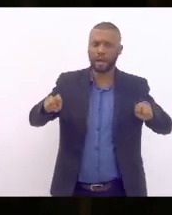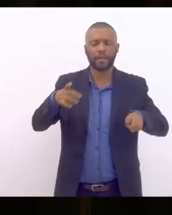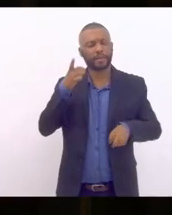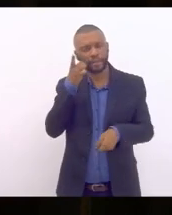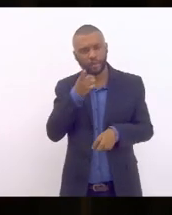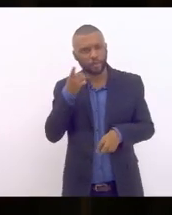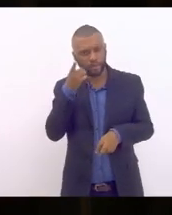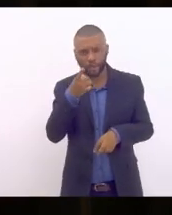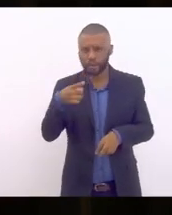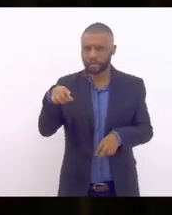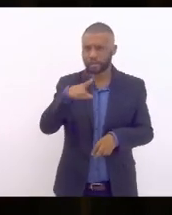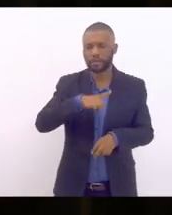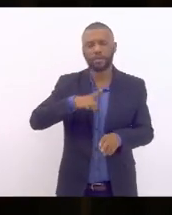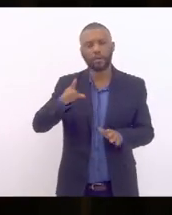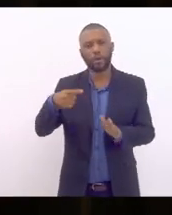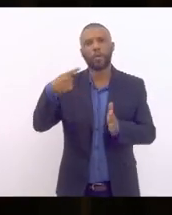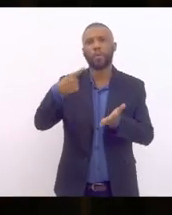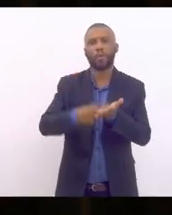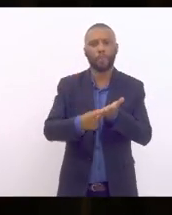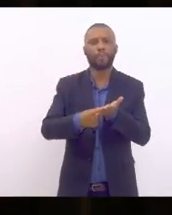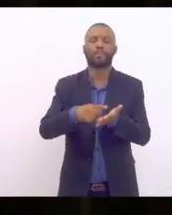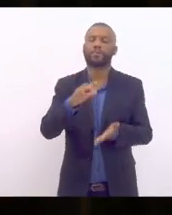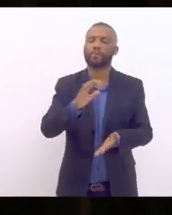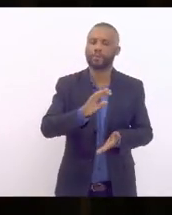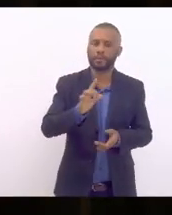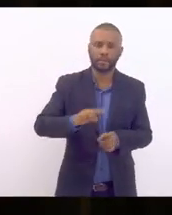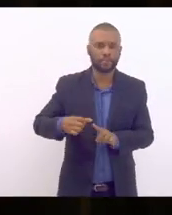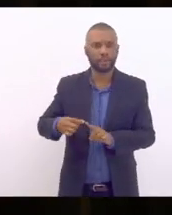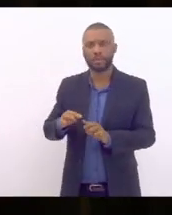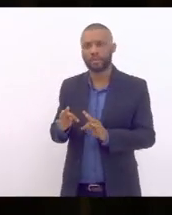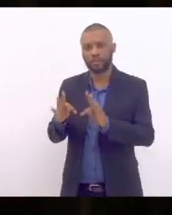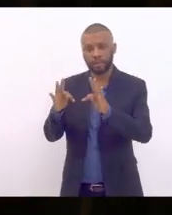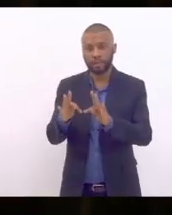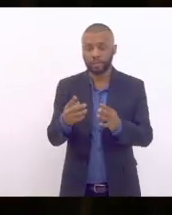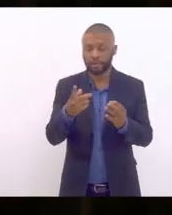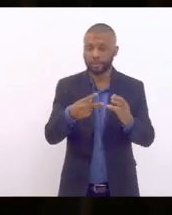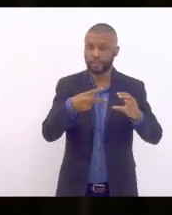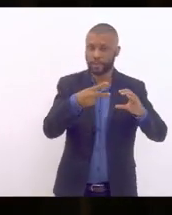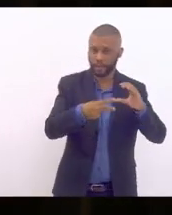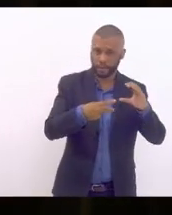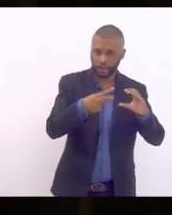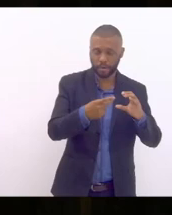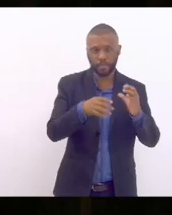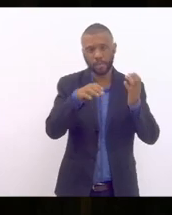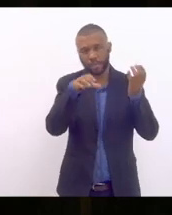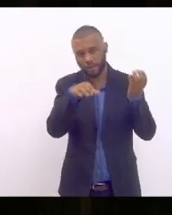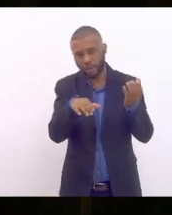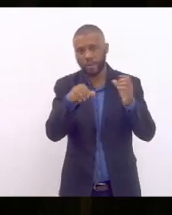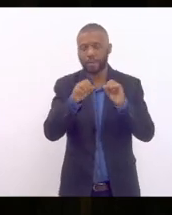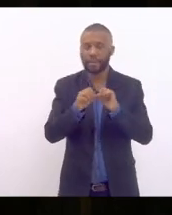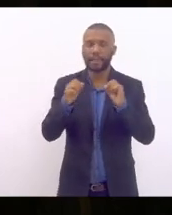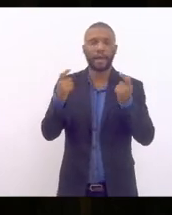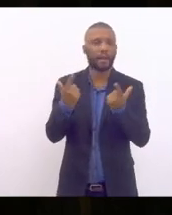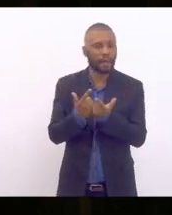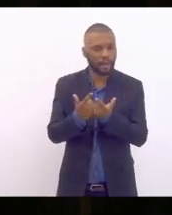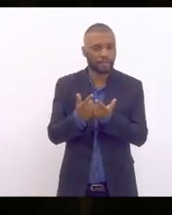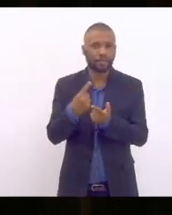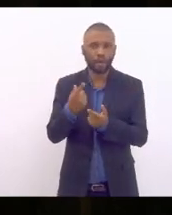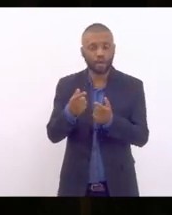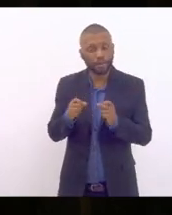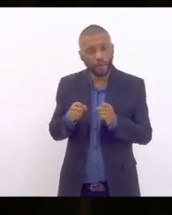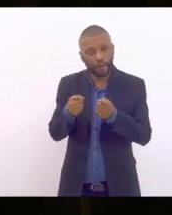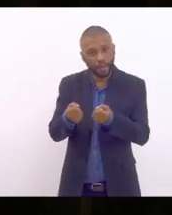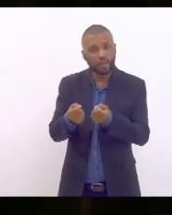que esteja comprometido com as em tecnologia do desse país tanto na Câmara quanto na alerj que a gente Garanta um